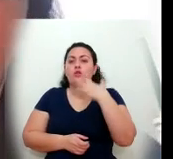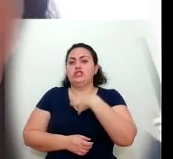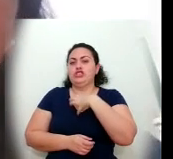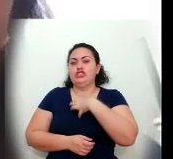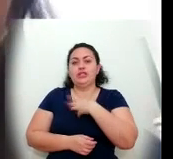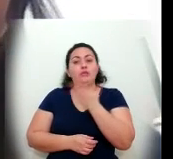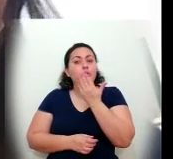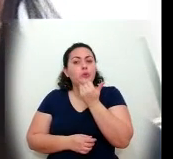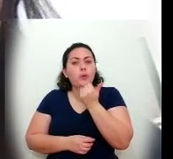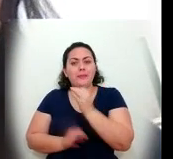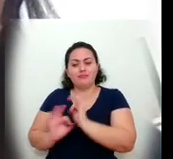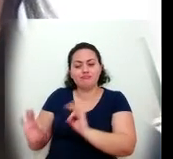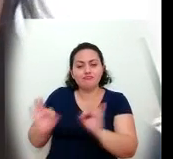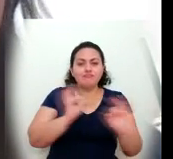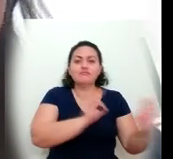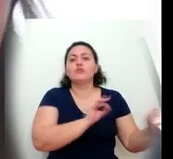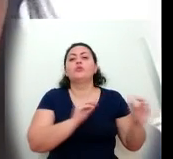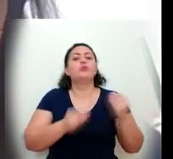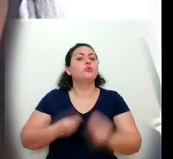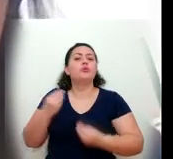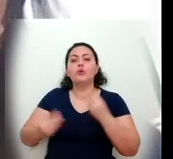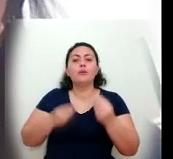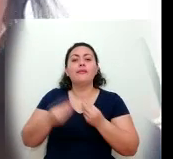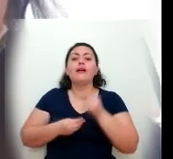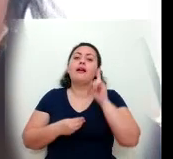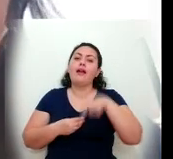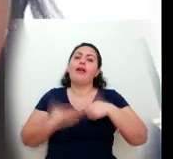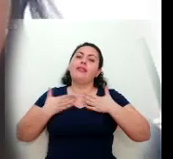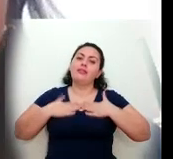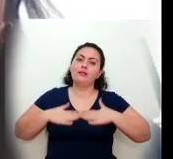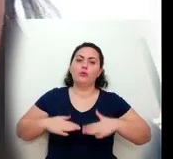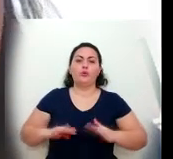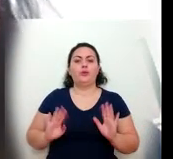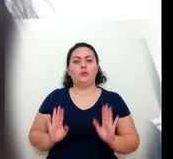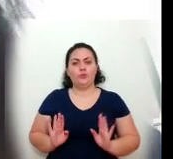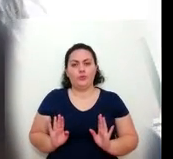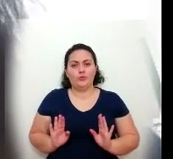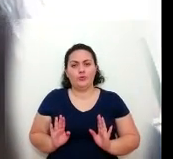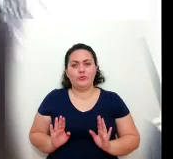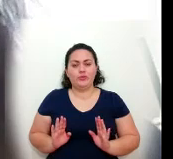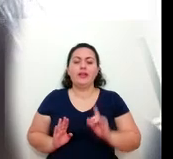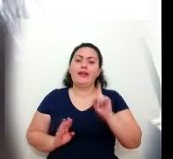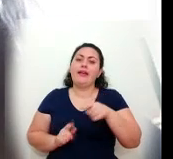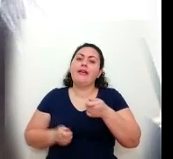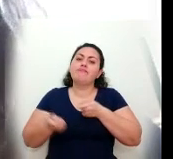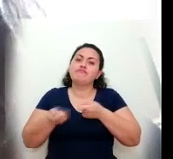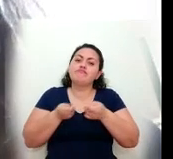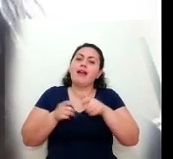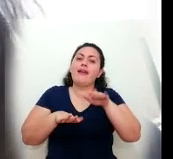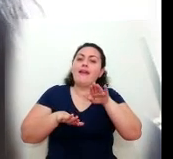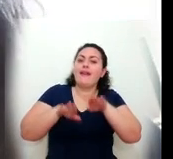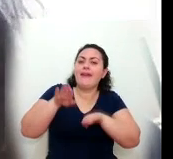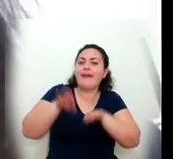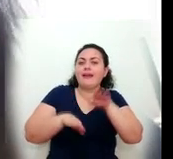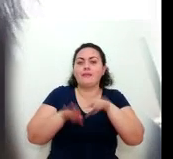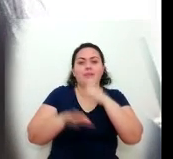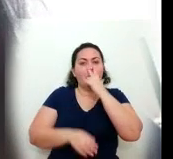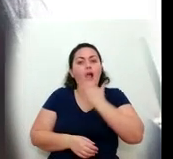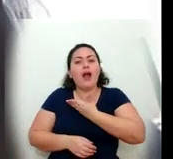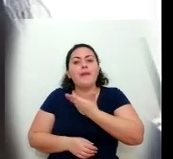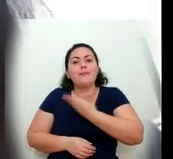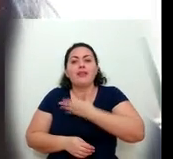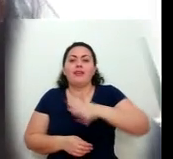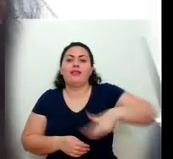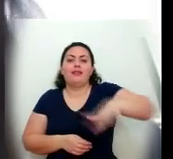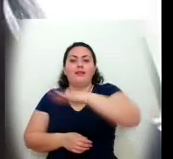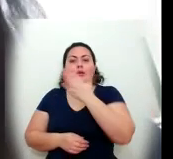que a melhor forma de lidar com a nossa alimentação é relaxar, né? É de forma equilibrada, é uma